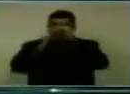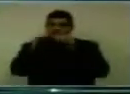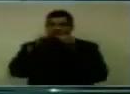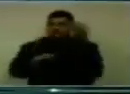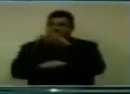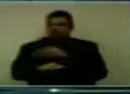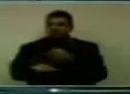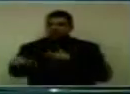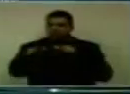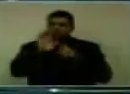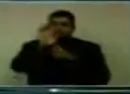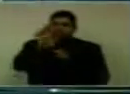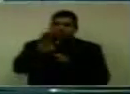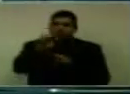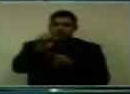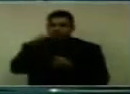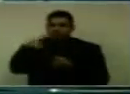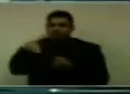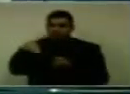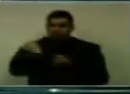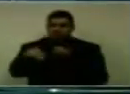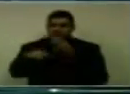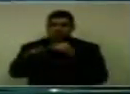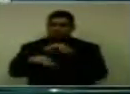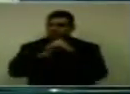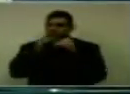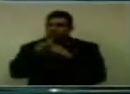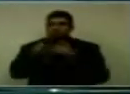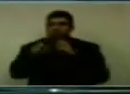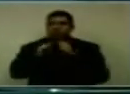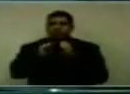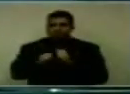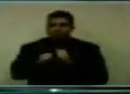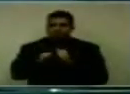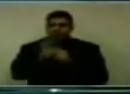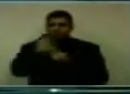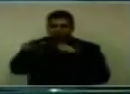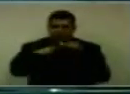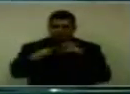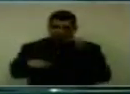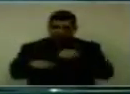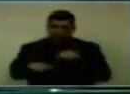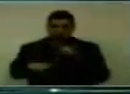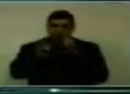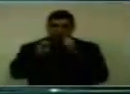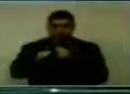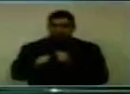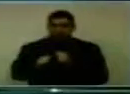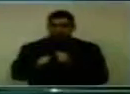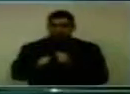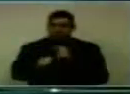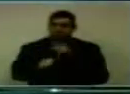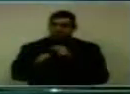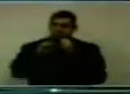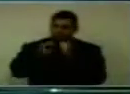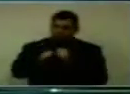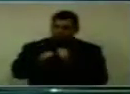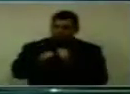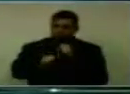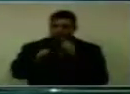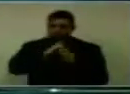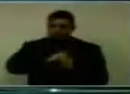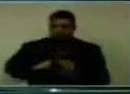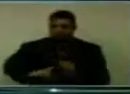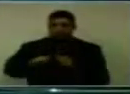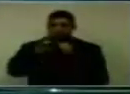avanço foram contestados pela Arsan. Todo mundo pode contestar isso aqui, deputado Luiz Castro. Vossa Excelência pode,